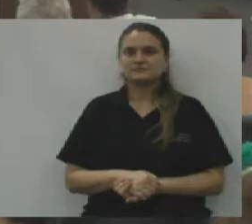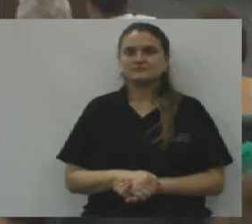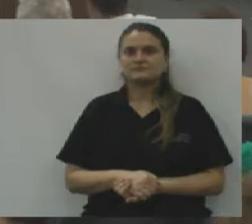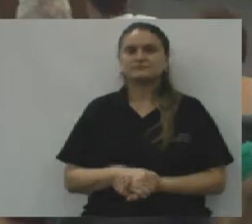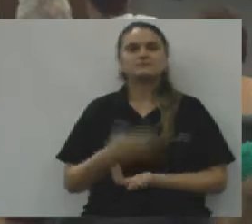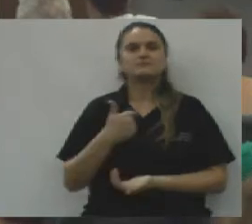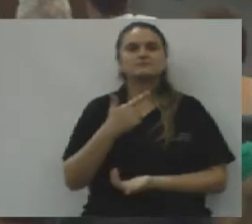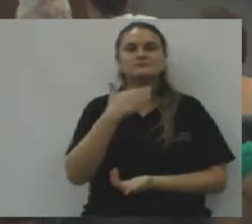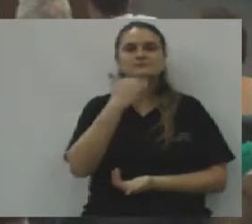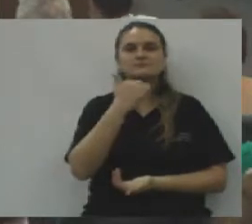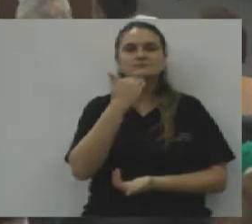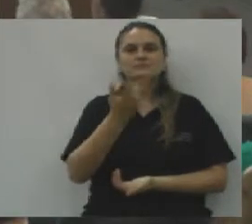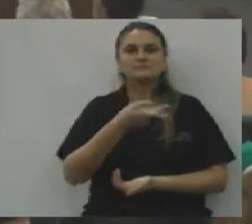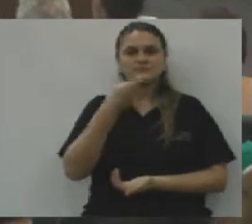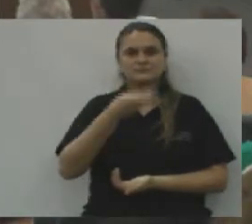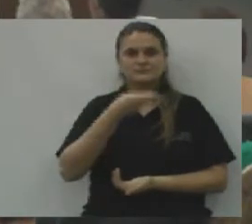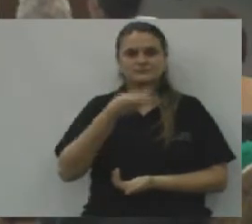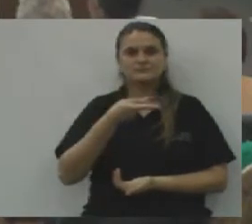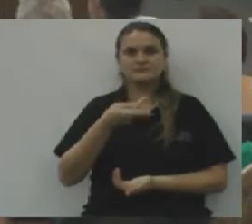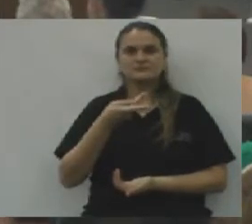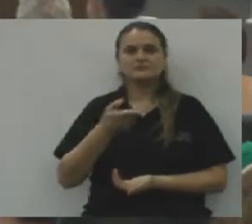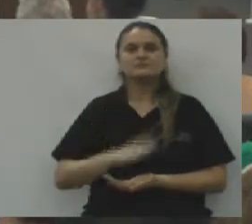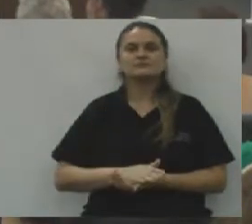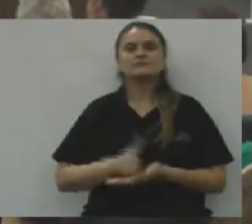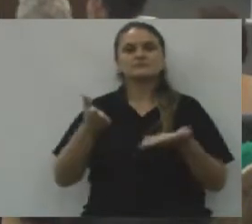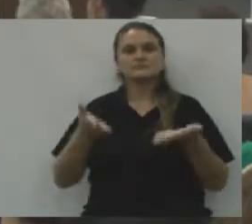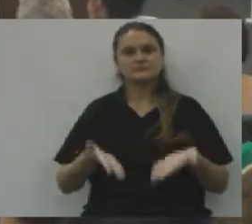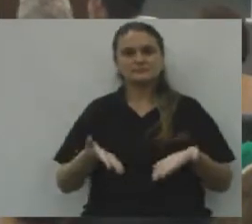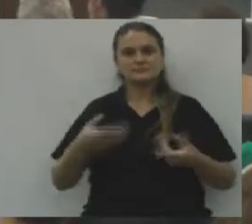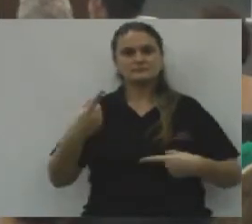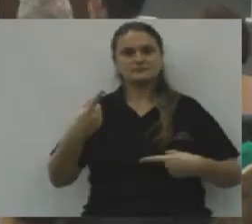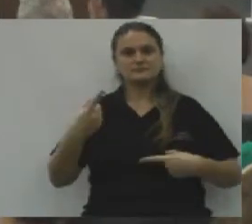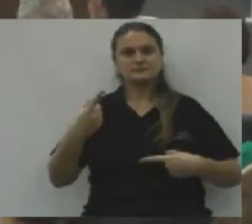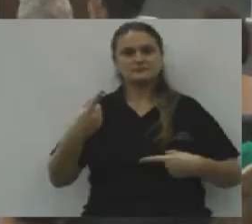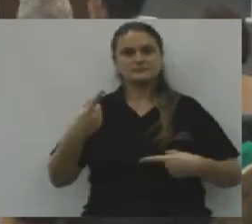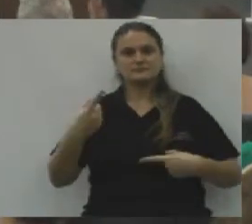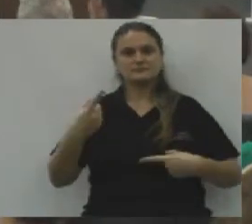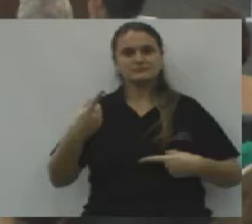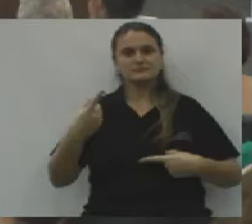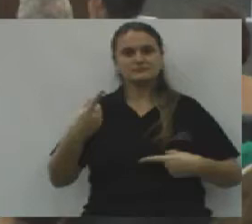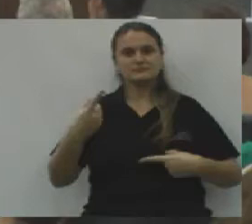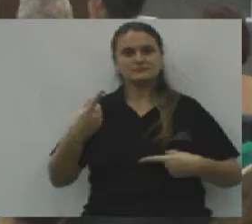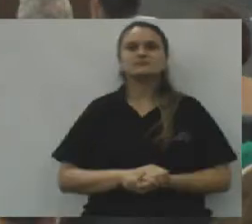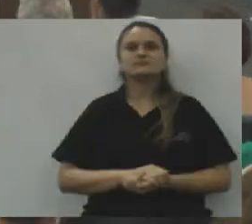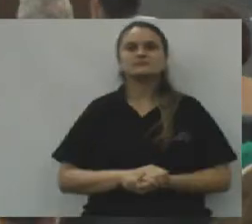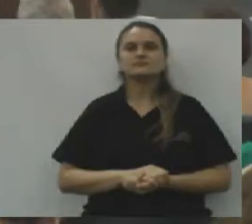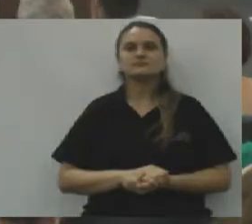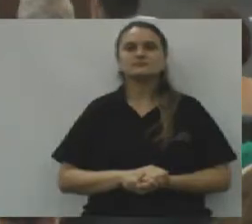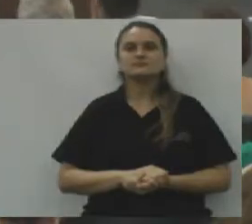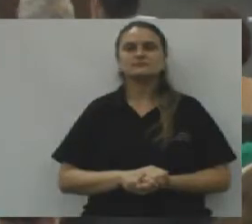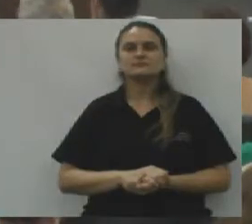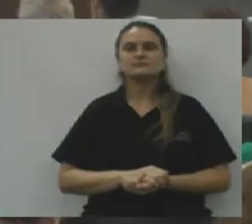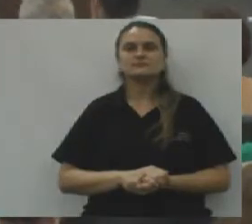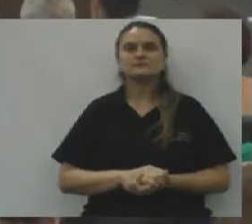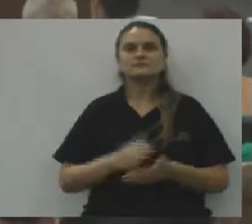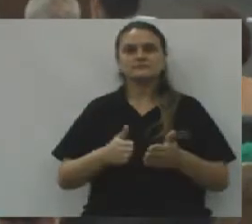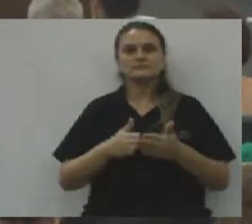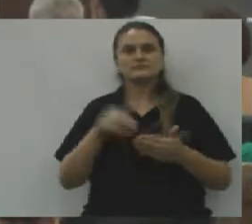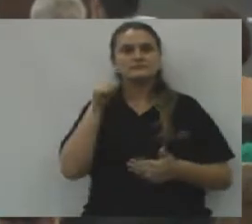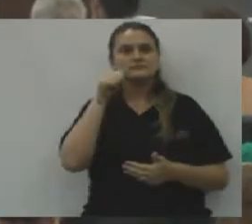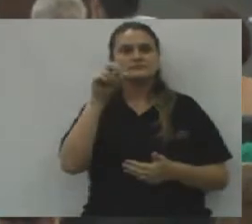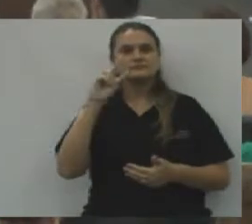Não havendo mais inscrições, então, para a tribuna, passamos de imediato à ordem do dia. Solicito a